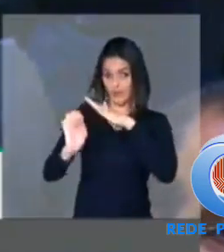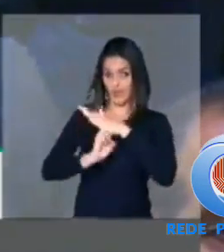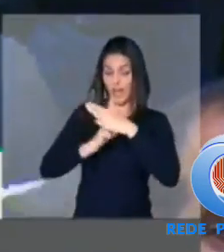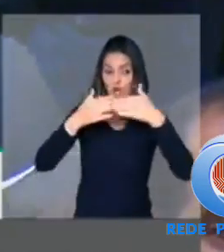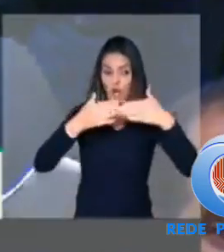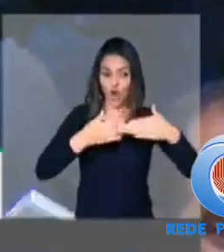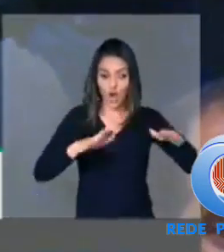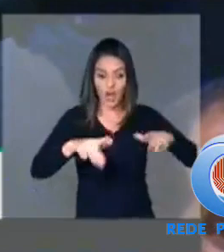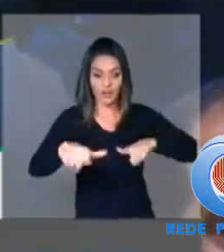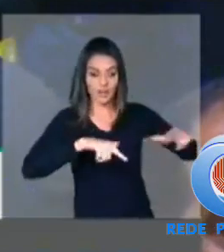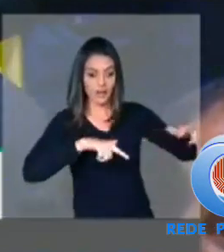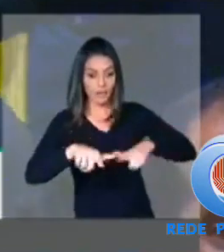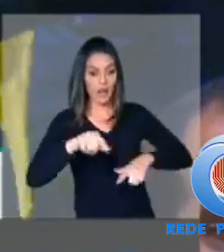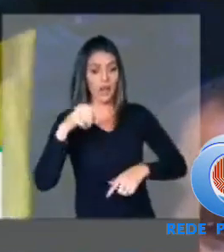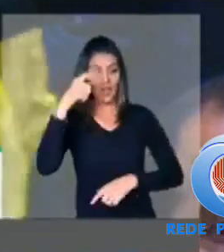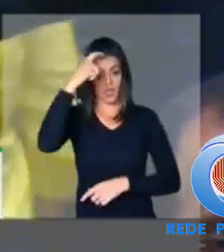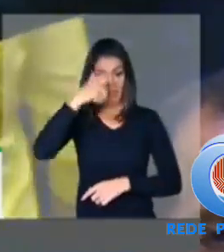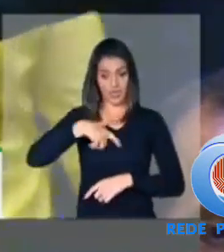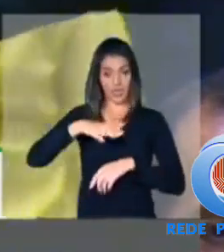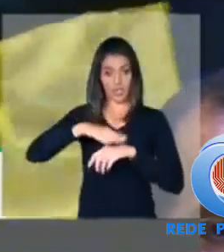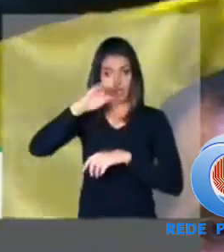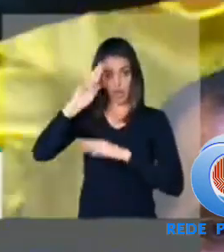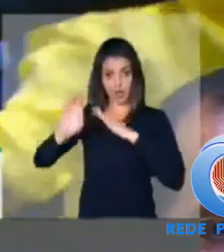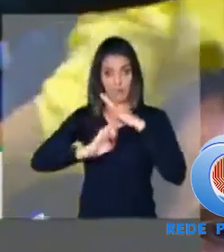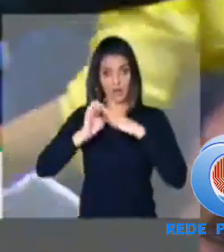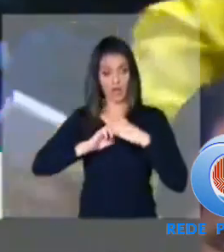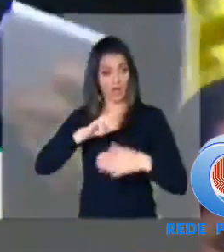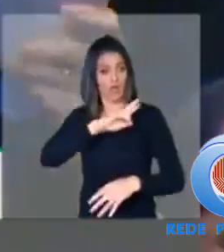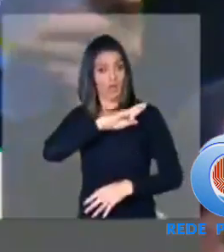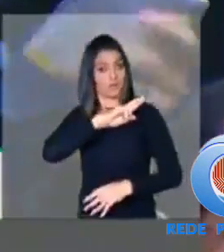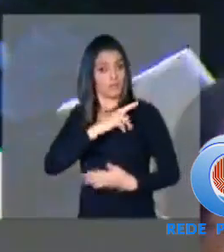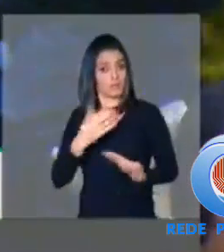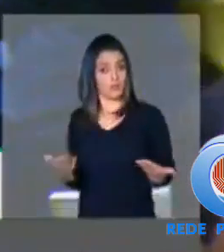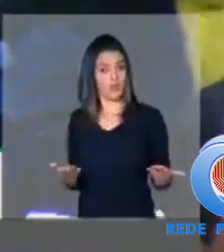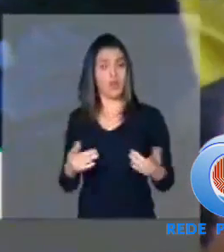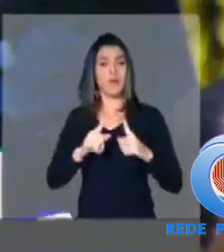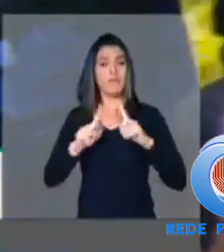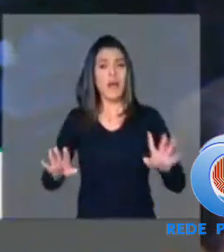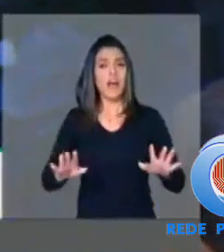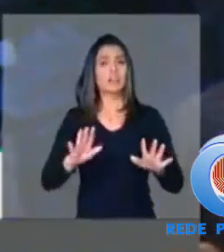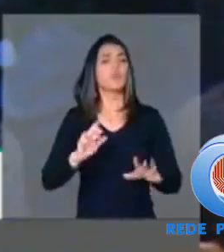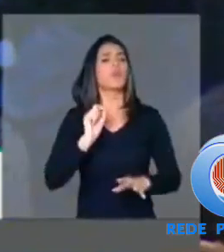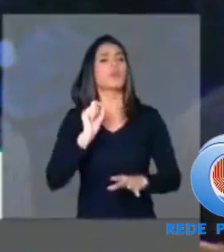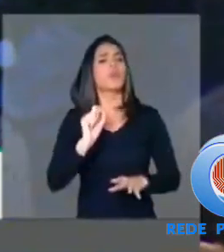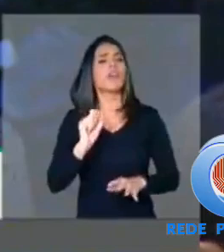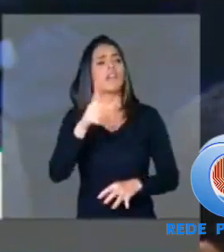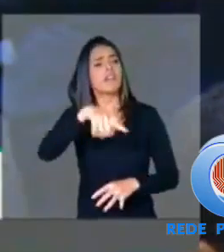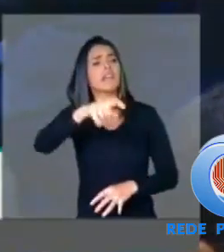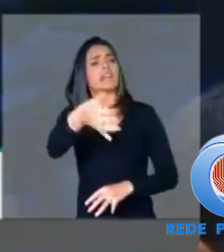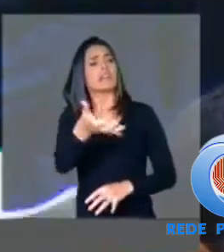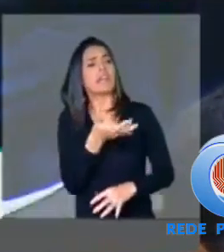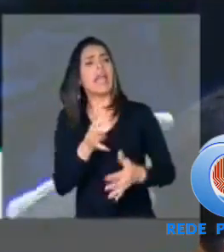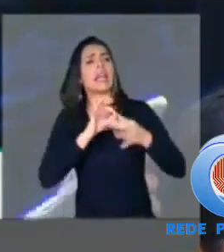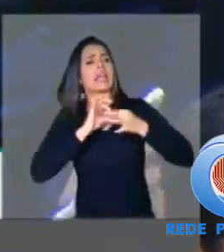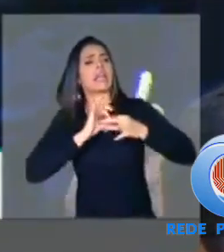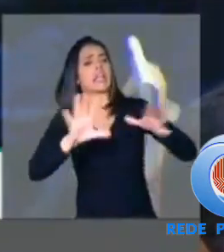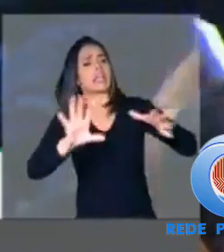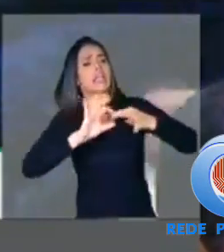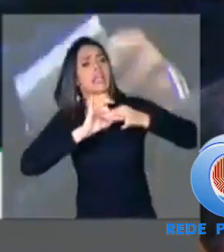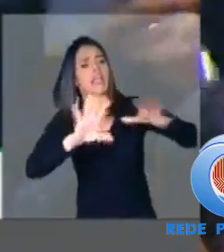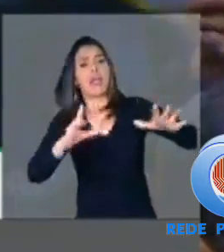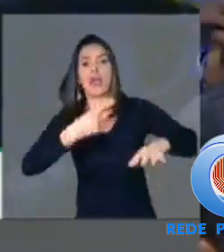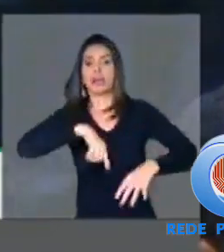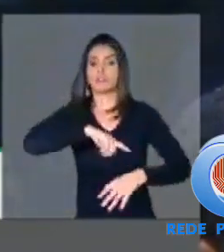atividade, ele responde pela sua atividade. Agora, o Brasil tem tanta sede de liberdade que nós estamos tendo que